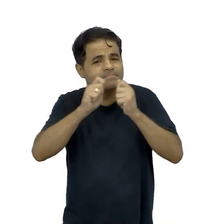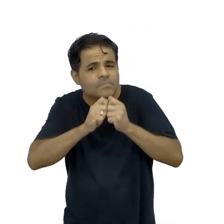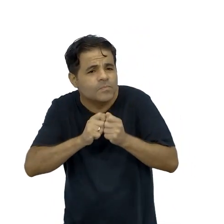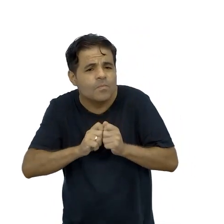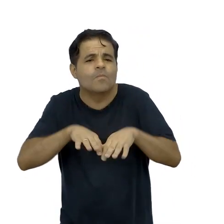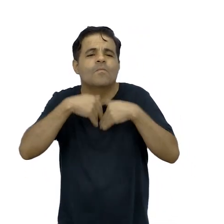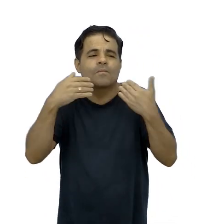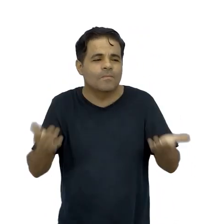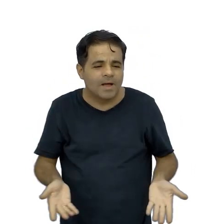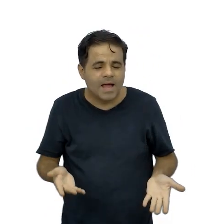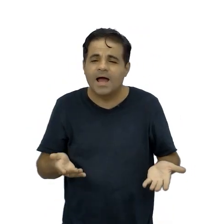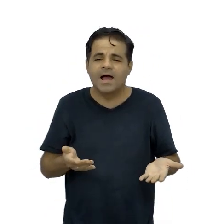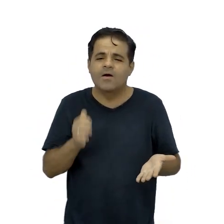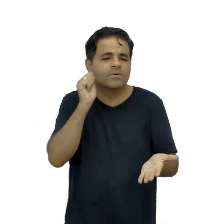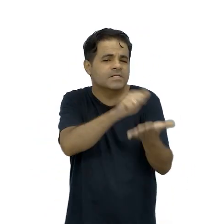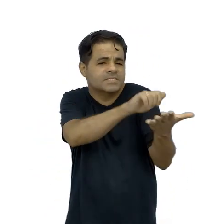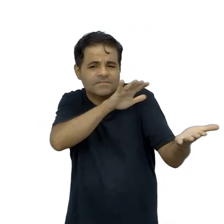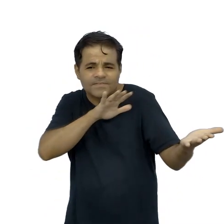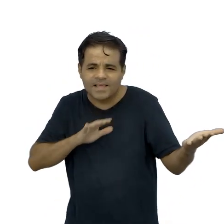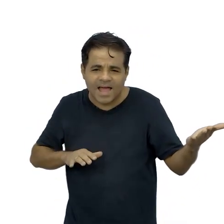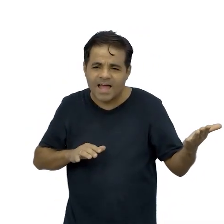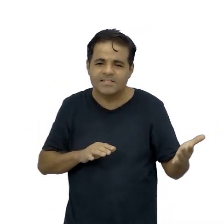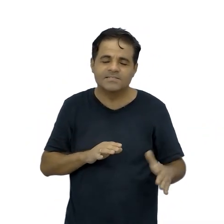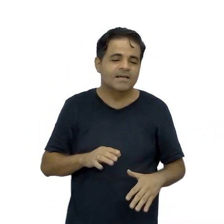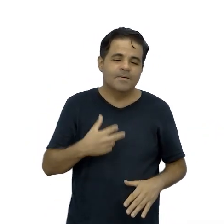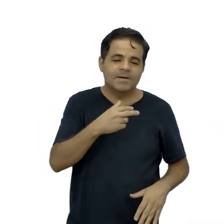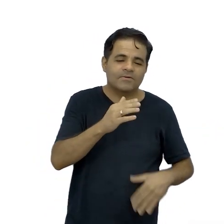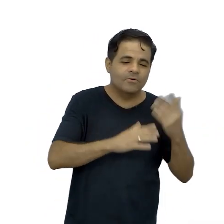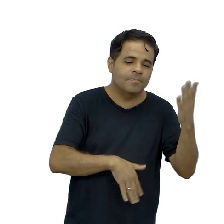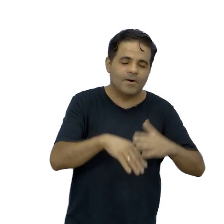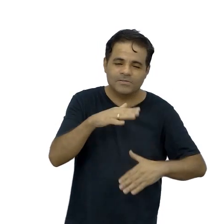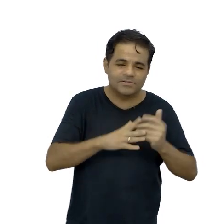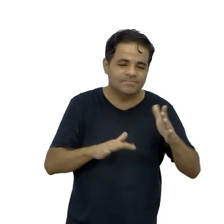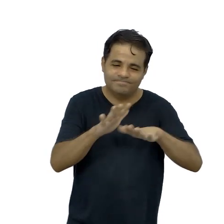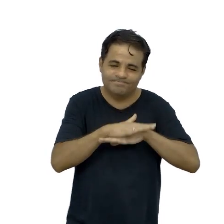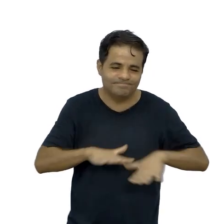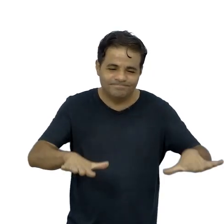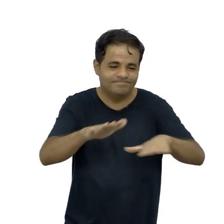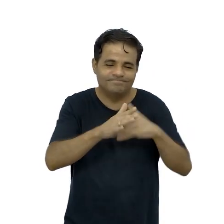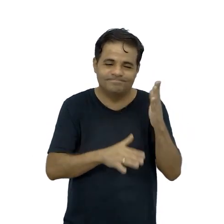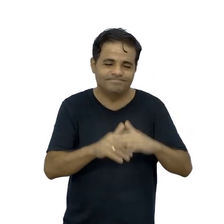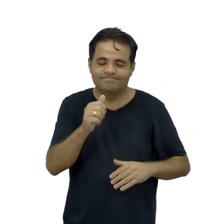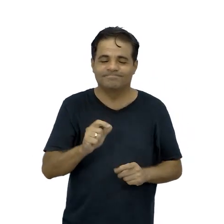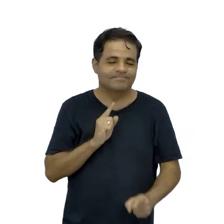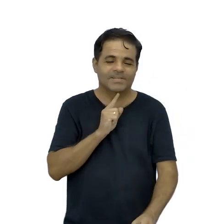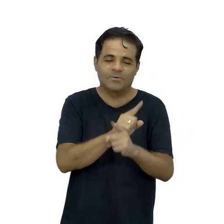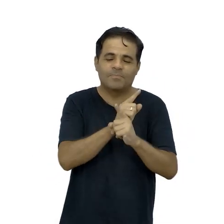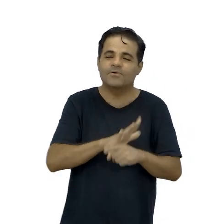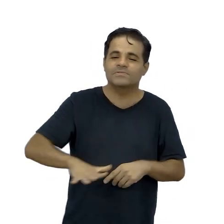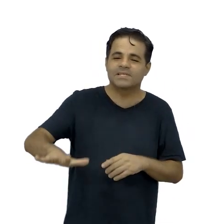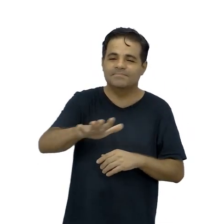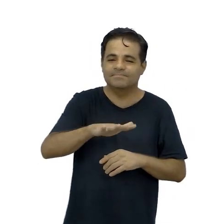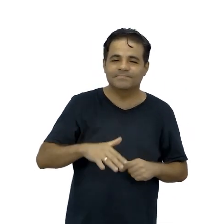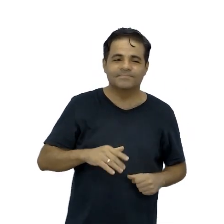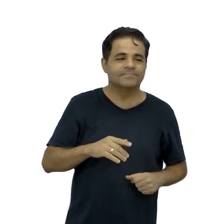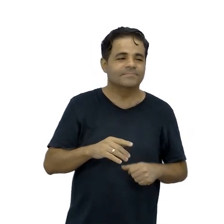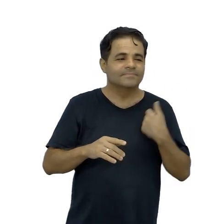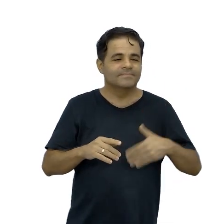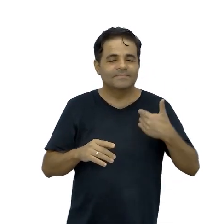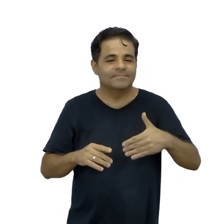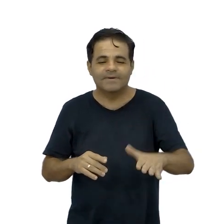qual é essa atividade, né? Na aula 1, nós vamos encontrar um texto que